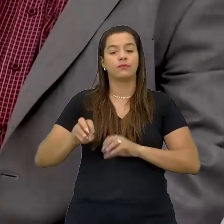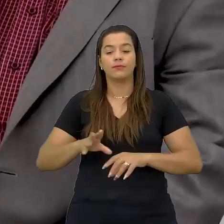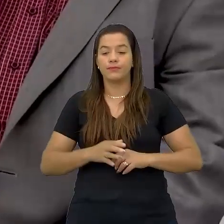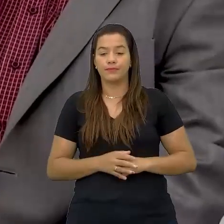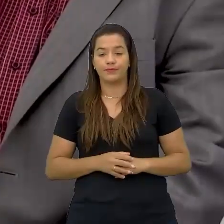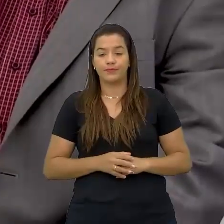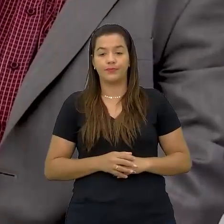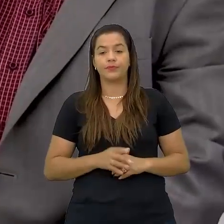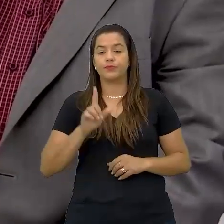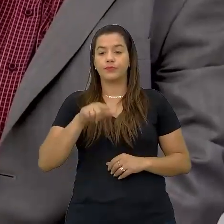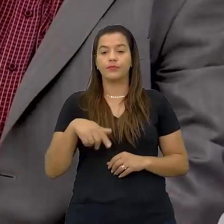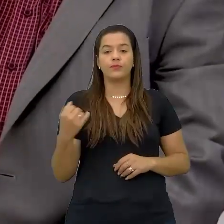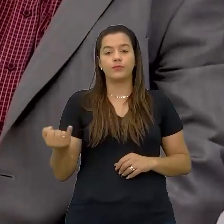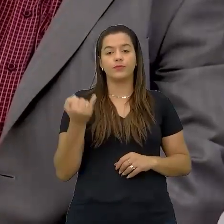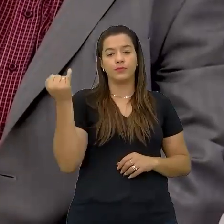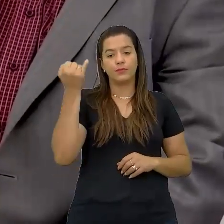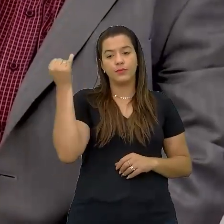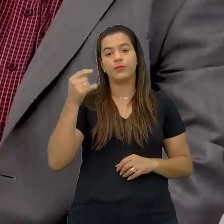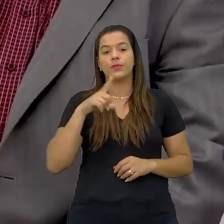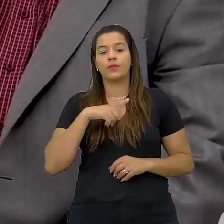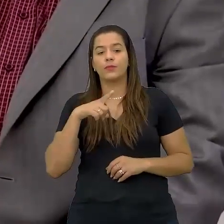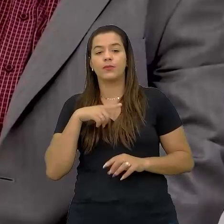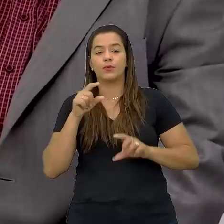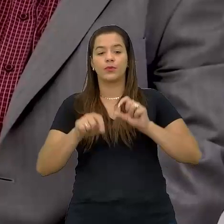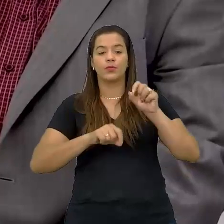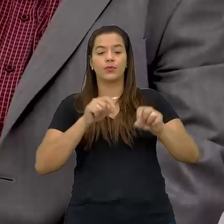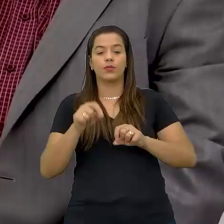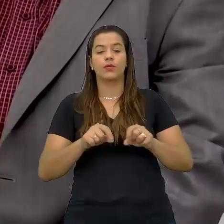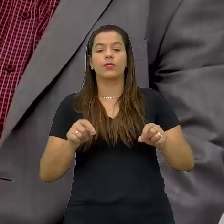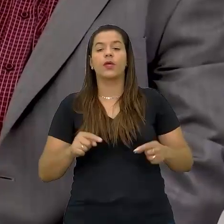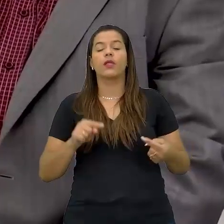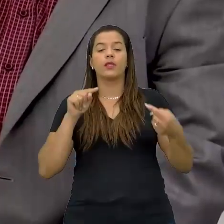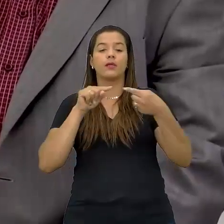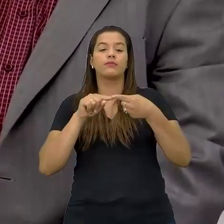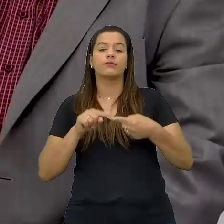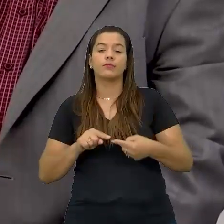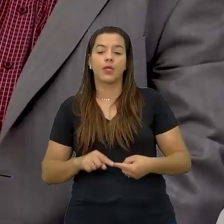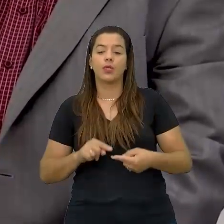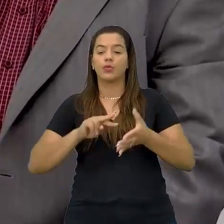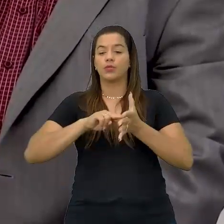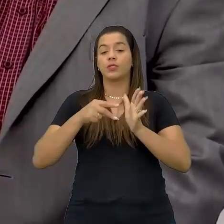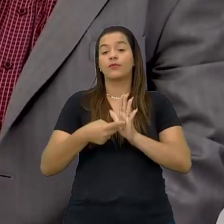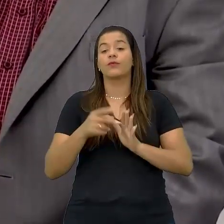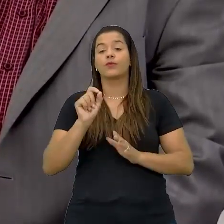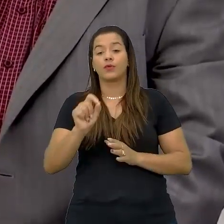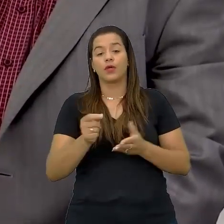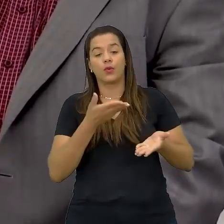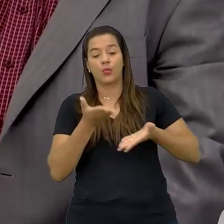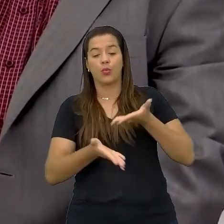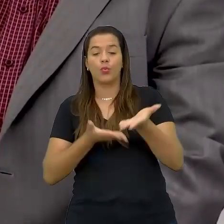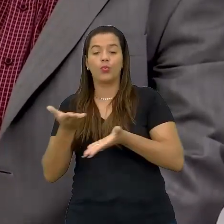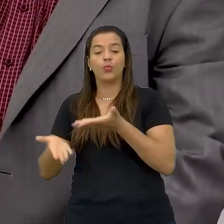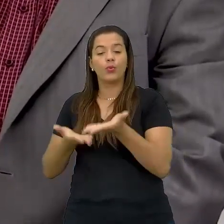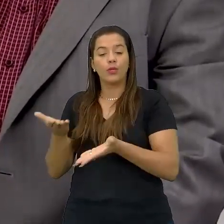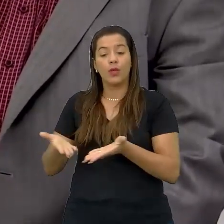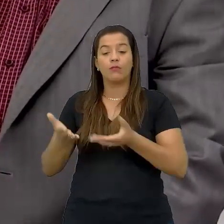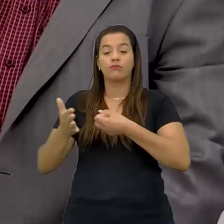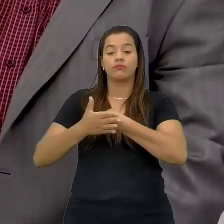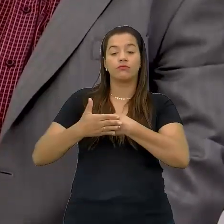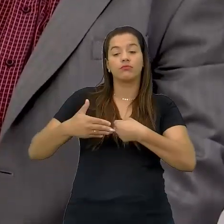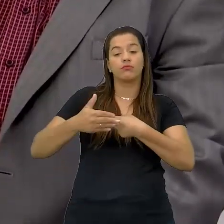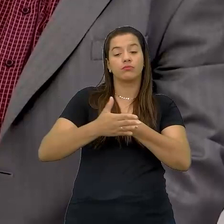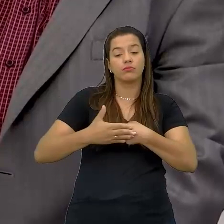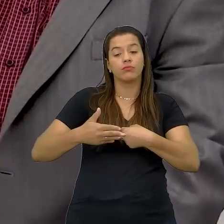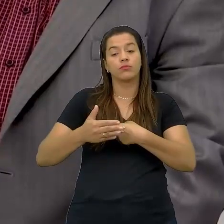É interessante porque a expressão cur, né, ela tem um radical latino que significa cuidar. Da onde vem, por exemplo, curar. Da onde